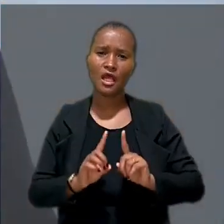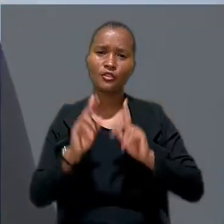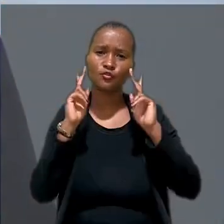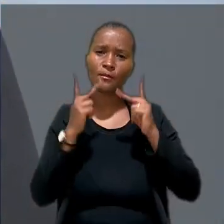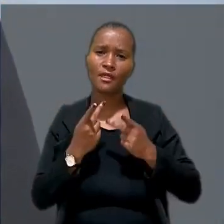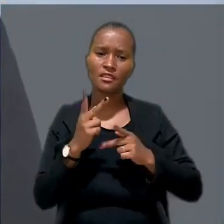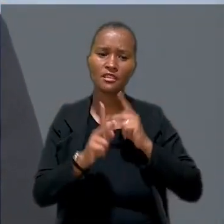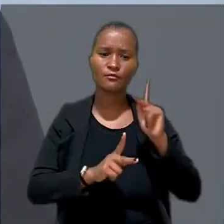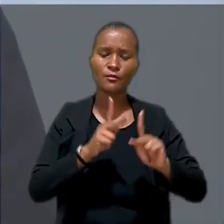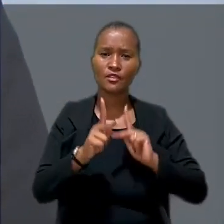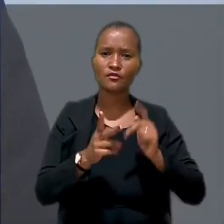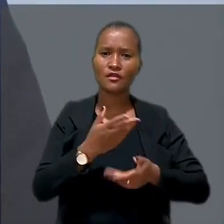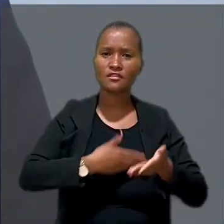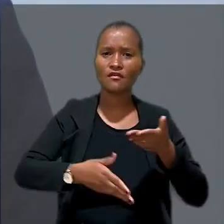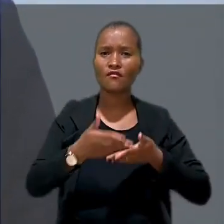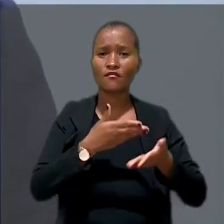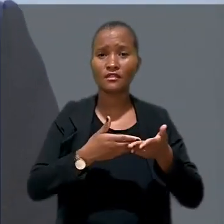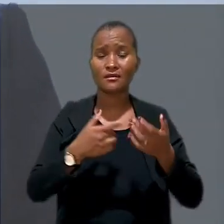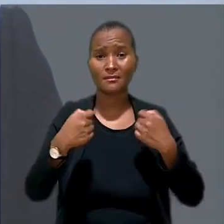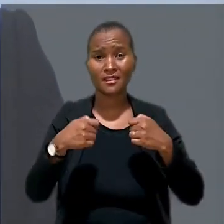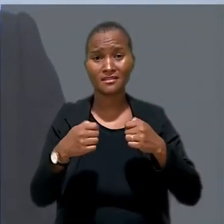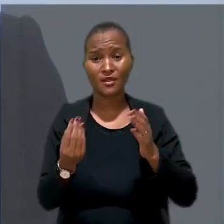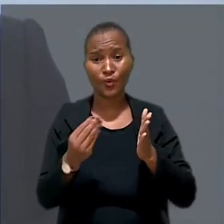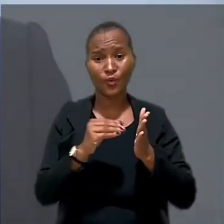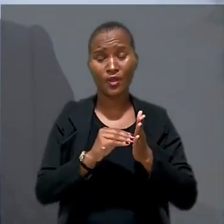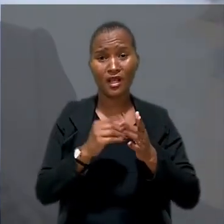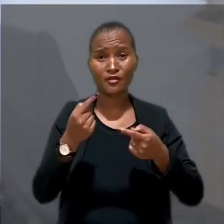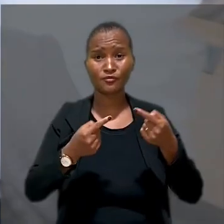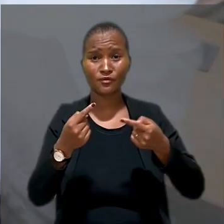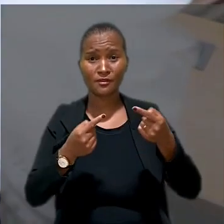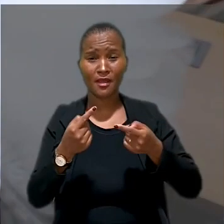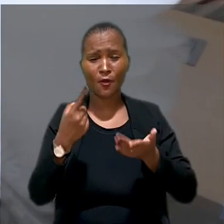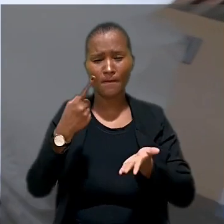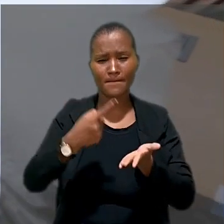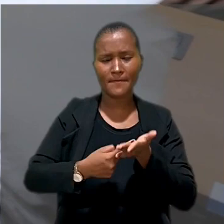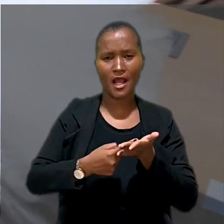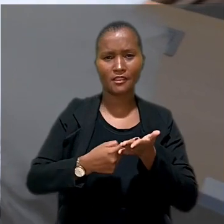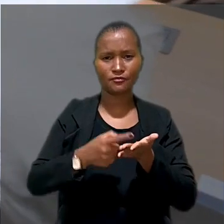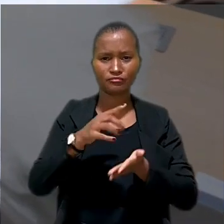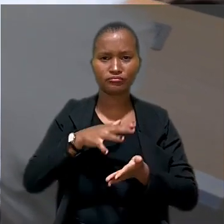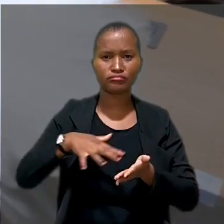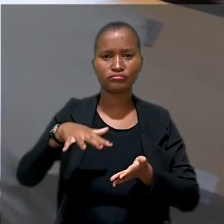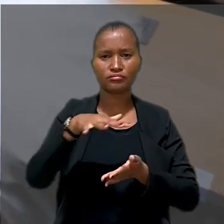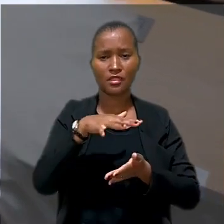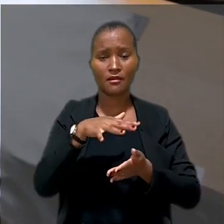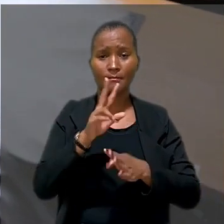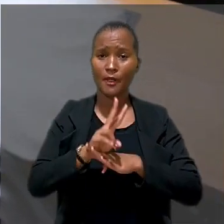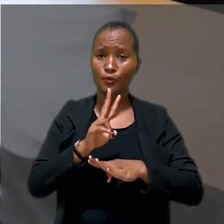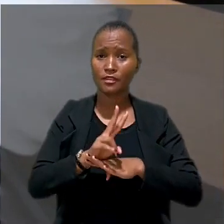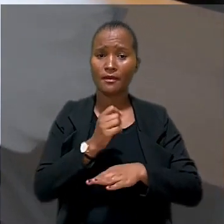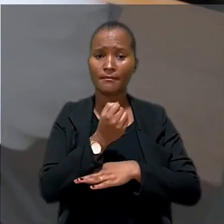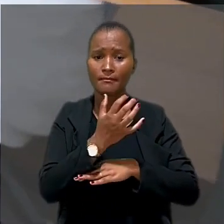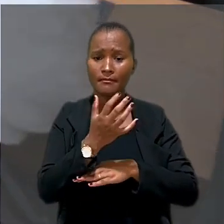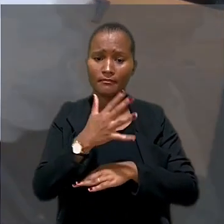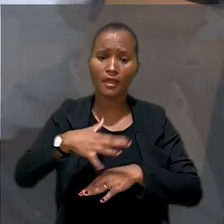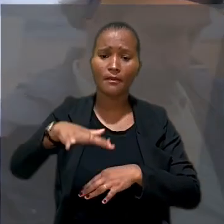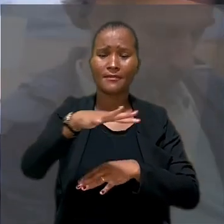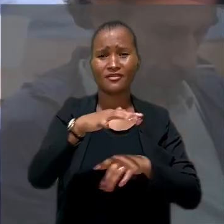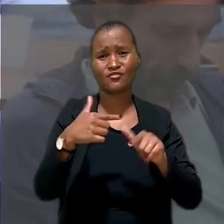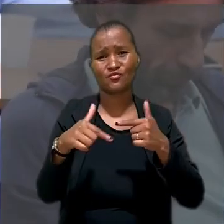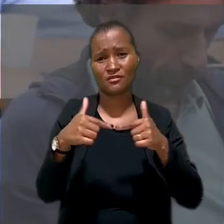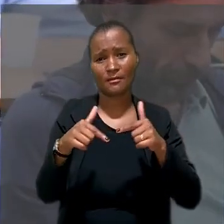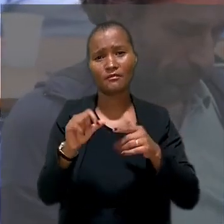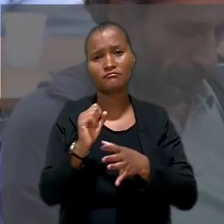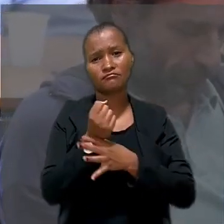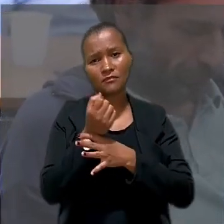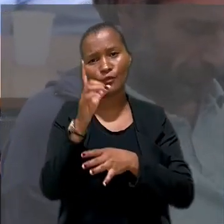populações envolvidas. Para o ministro, é preciso inserir no debate o Pacto Intergeracional de Preservação do Meio Ambiente do Trabalho,